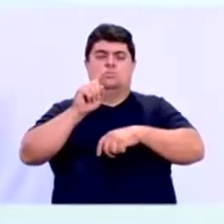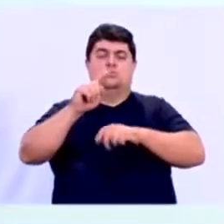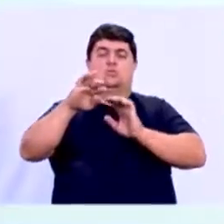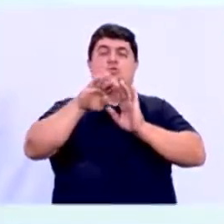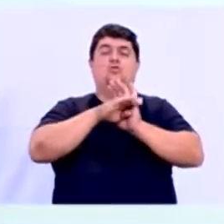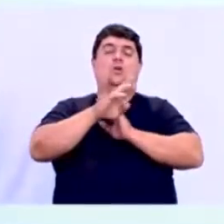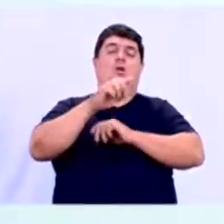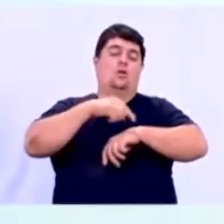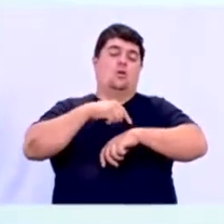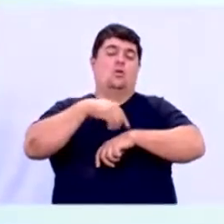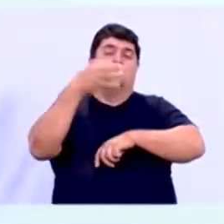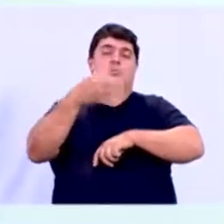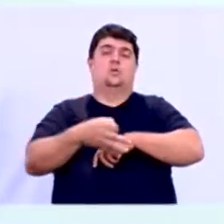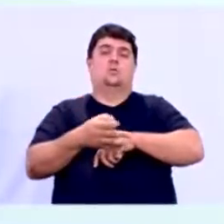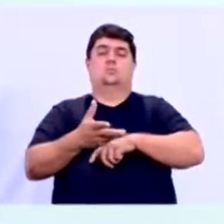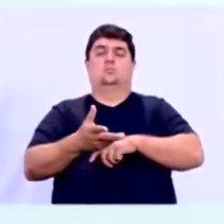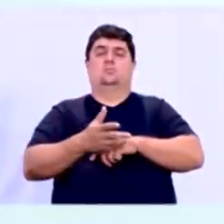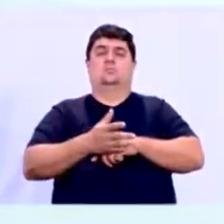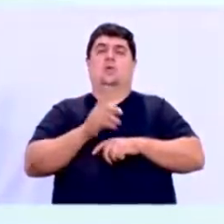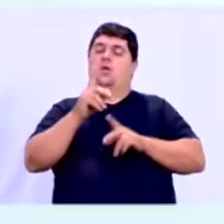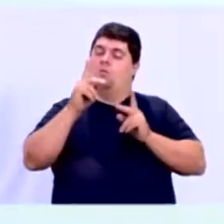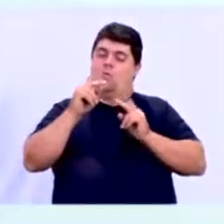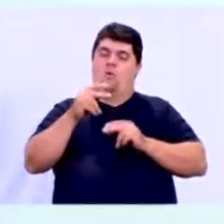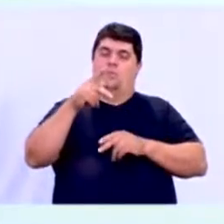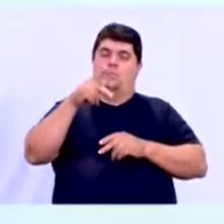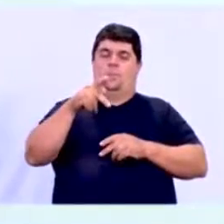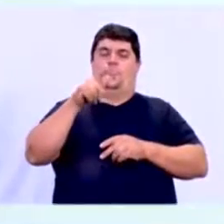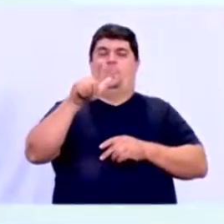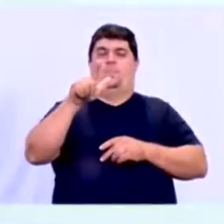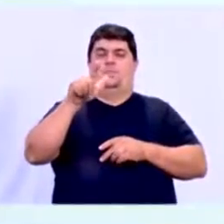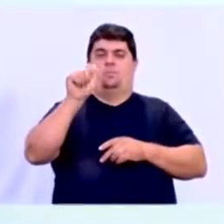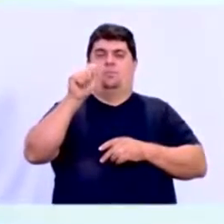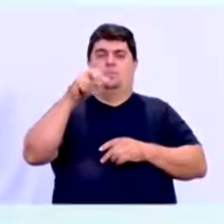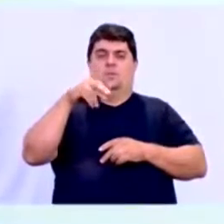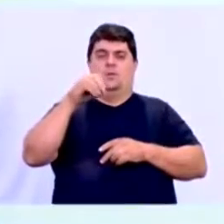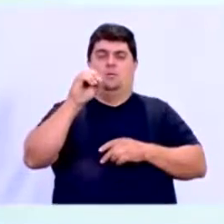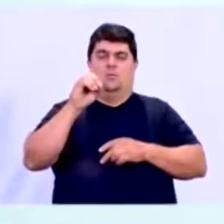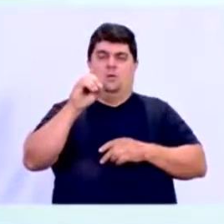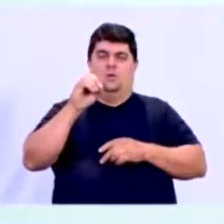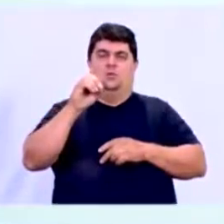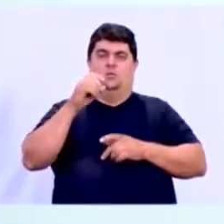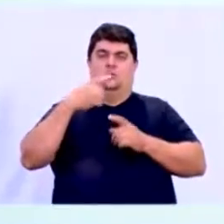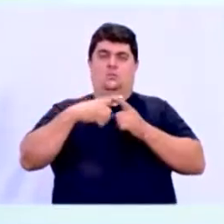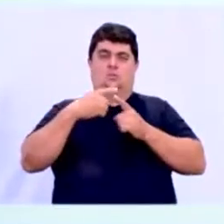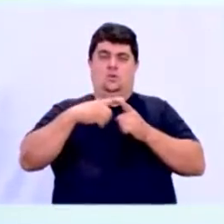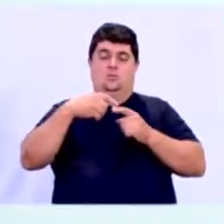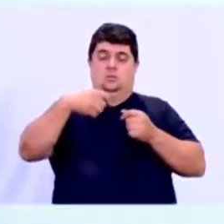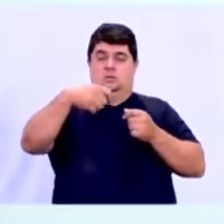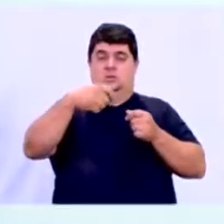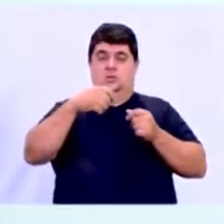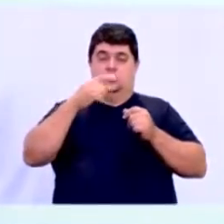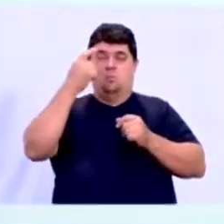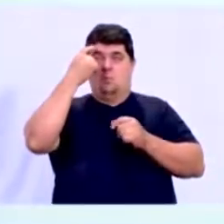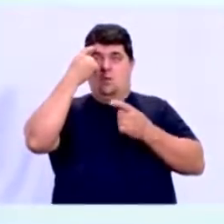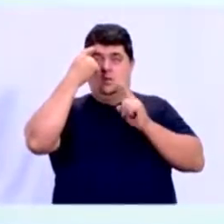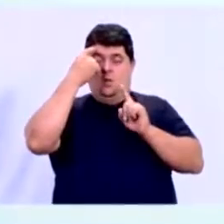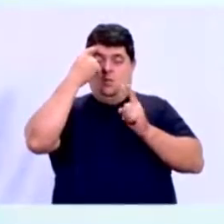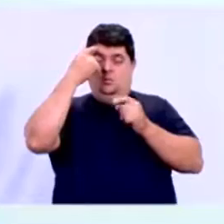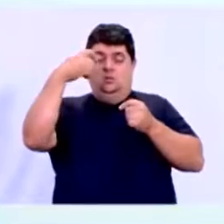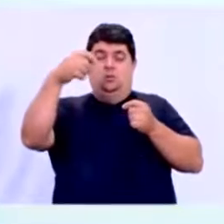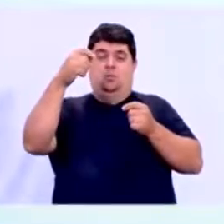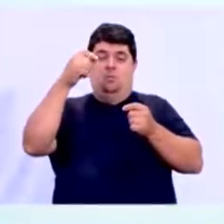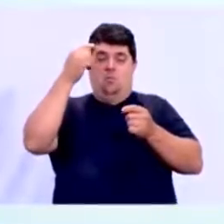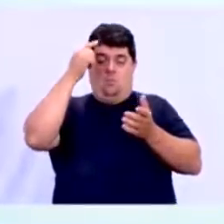assim mesmo em relação ao plano de negócio. Só que o plano de negócio, ele já exige que você escreva aquilo. Não somente que